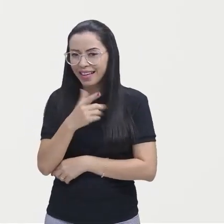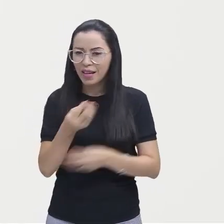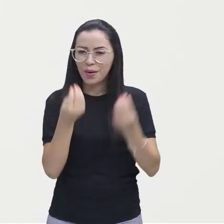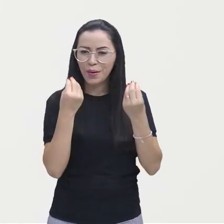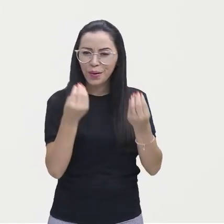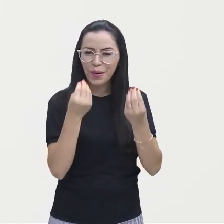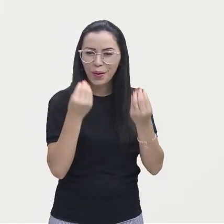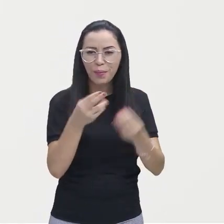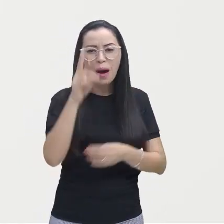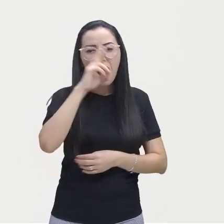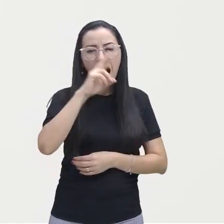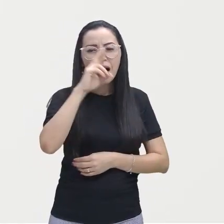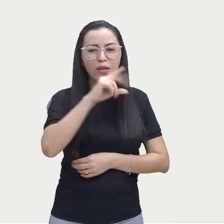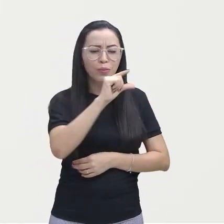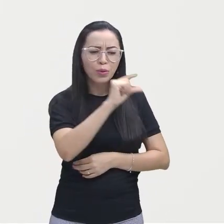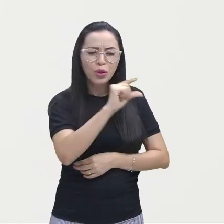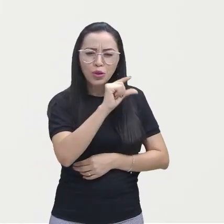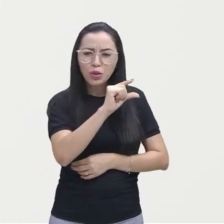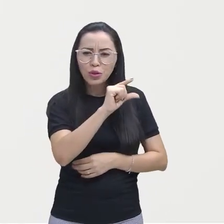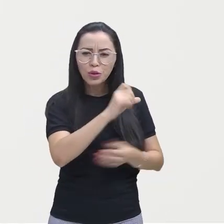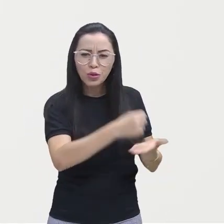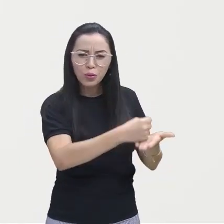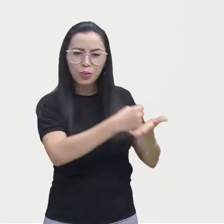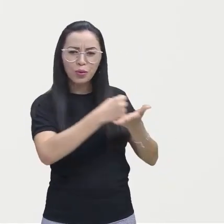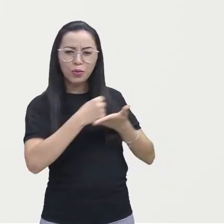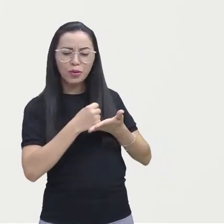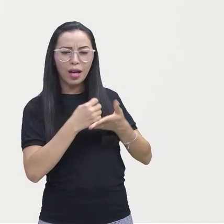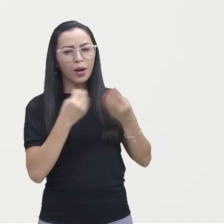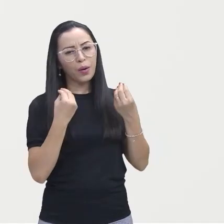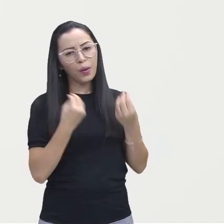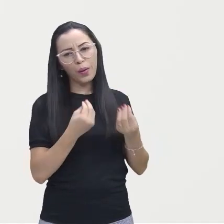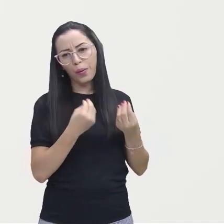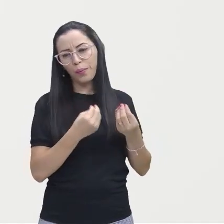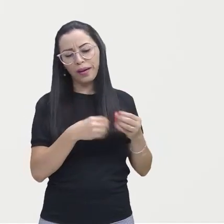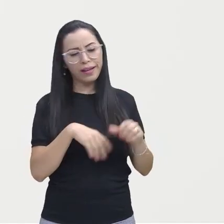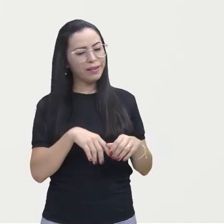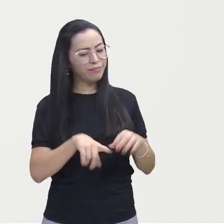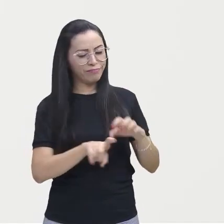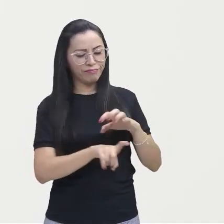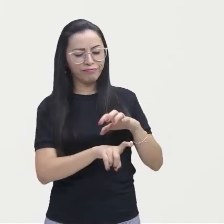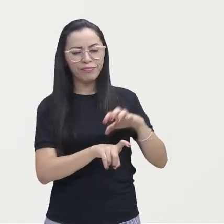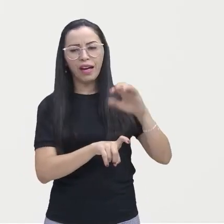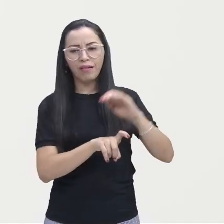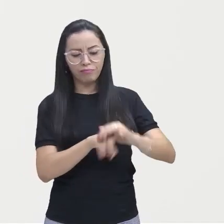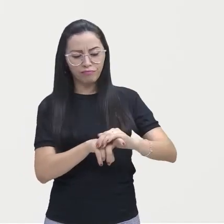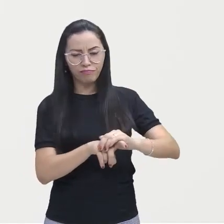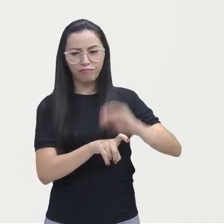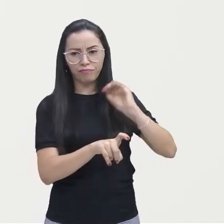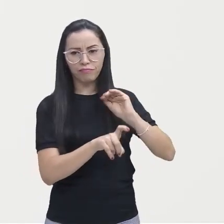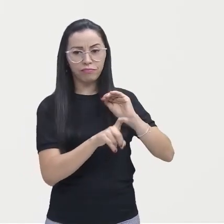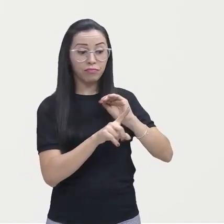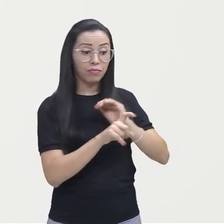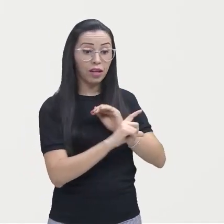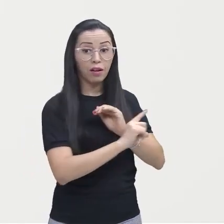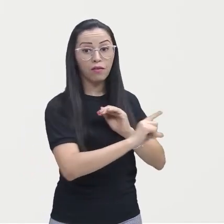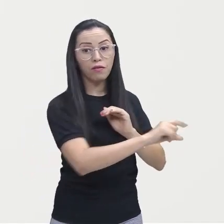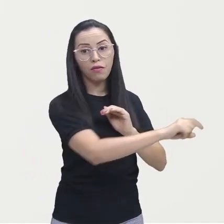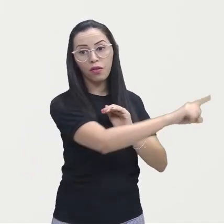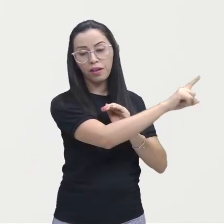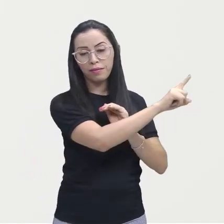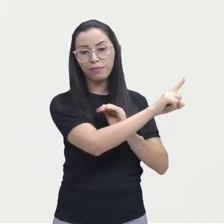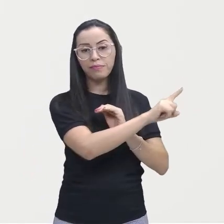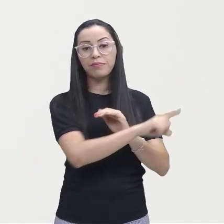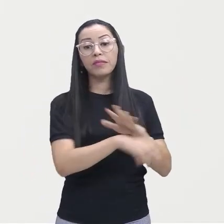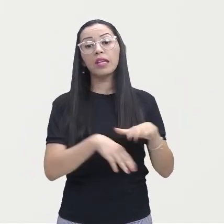esta ideia que levantou a pata e o deixou partir.